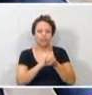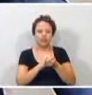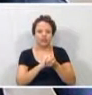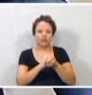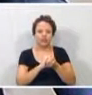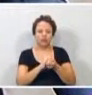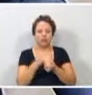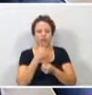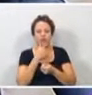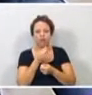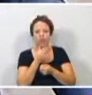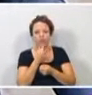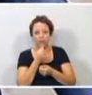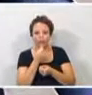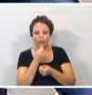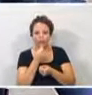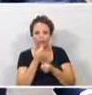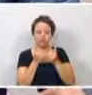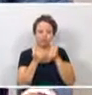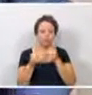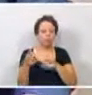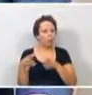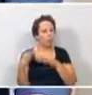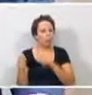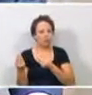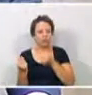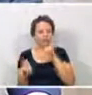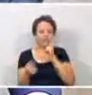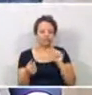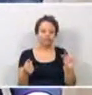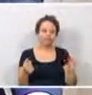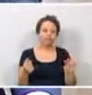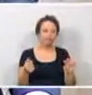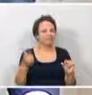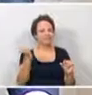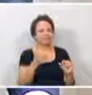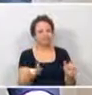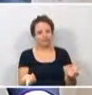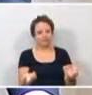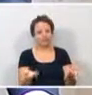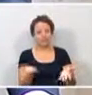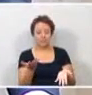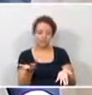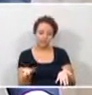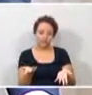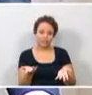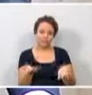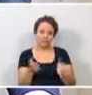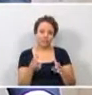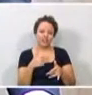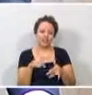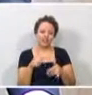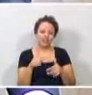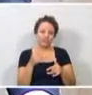do sexo masculino do que do sexo feminino. E, aliás, elas propõem, então, uma série